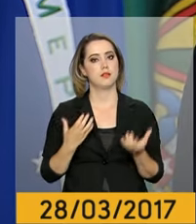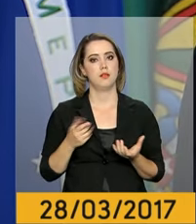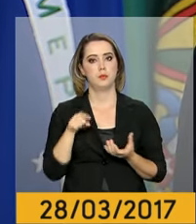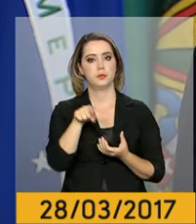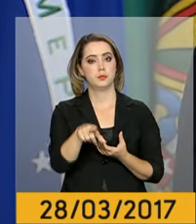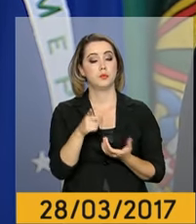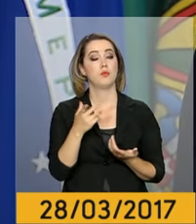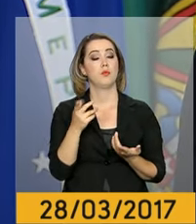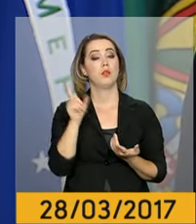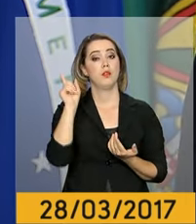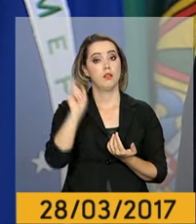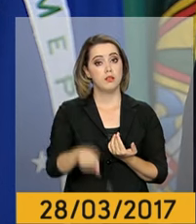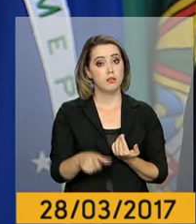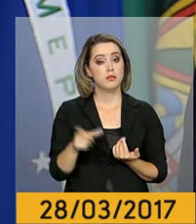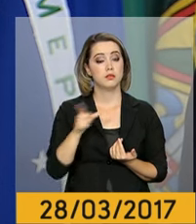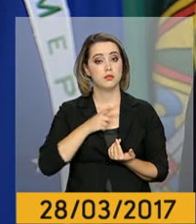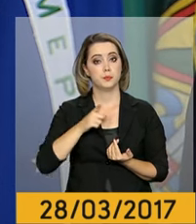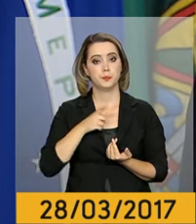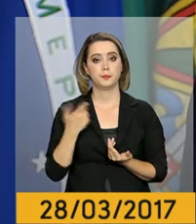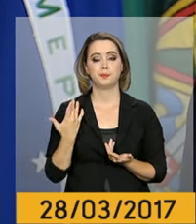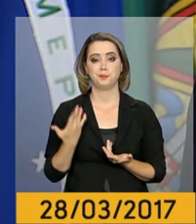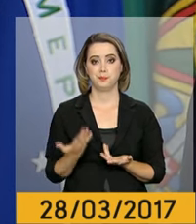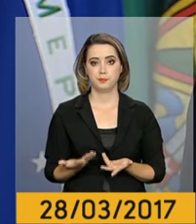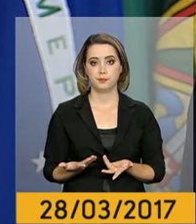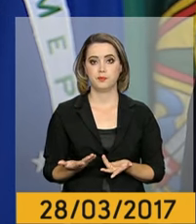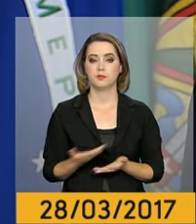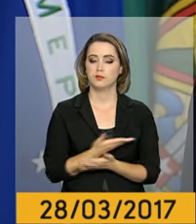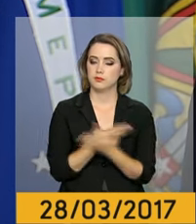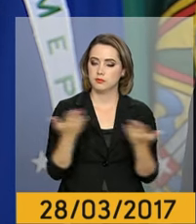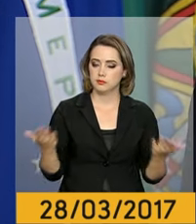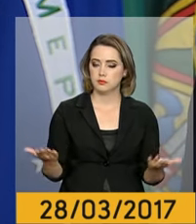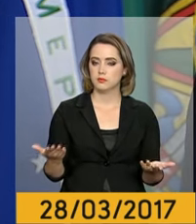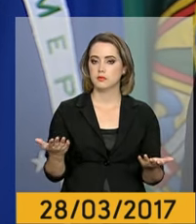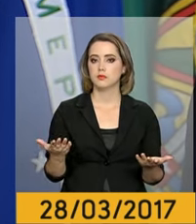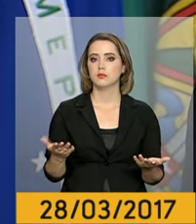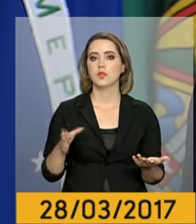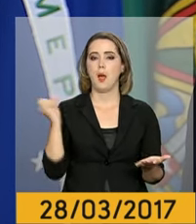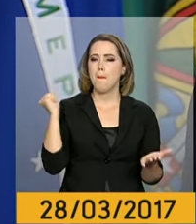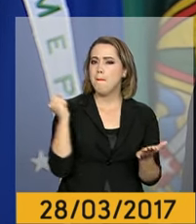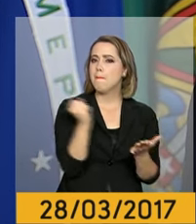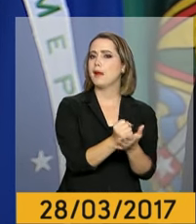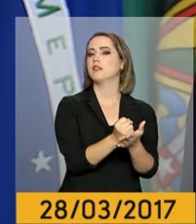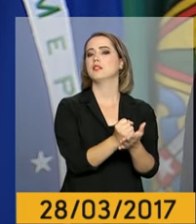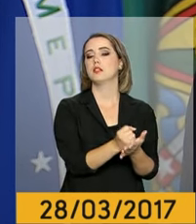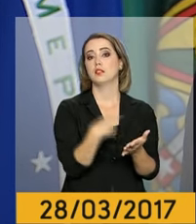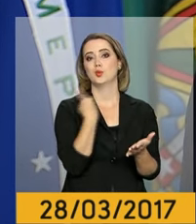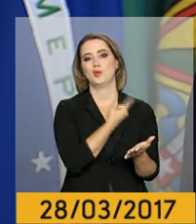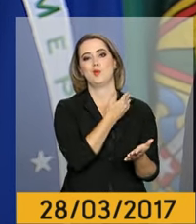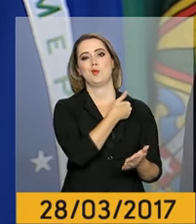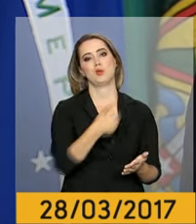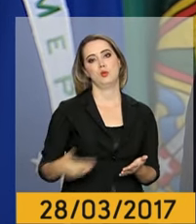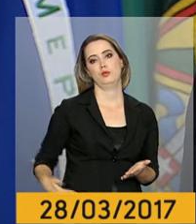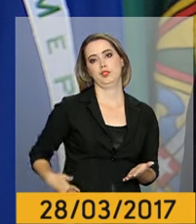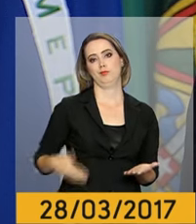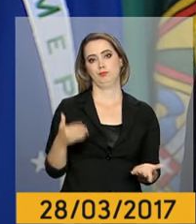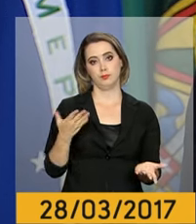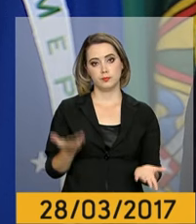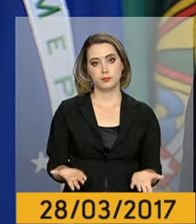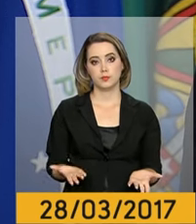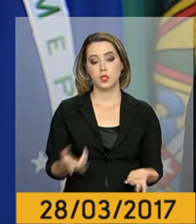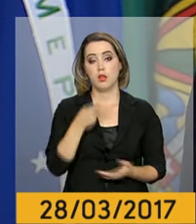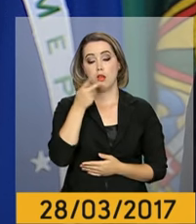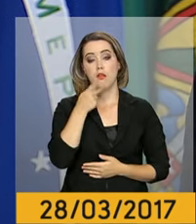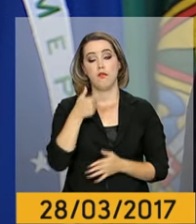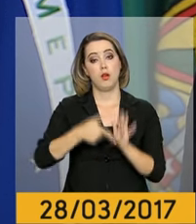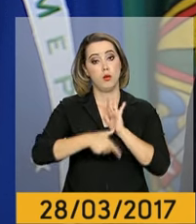esta tem sido meus senhores minhas senhoras a marca do nosso governo